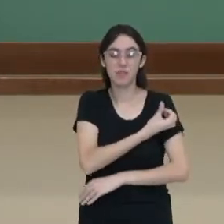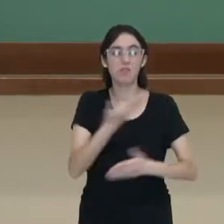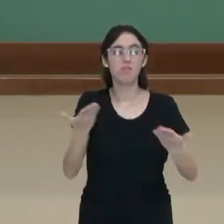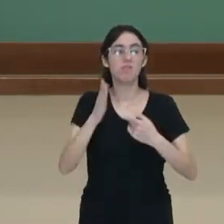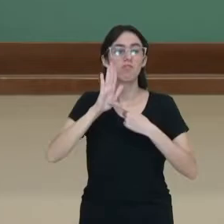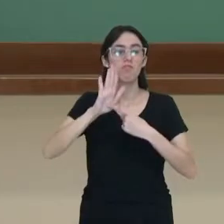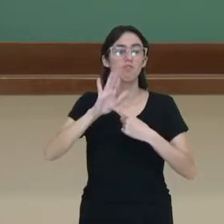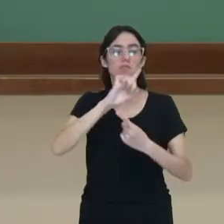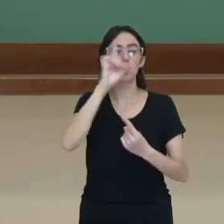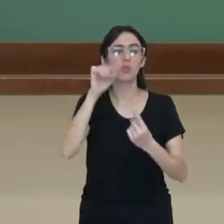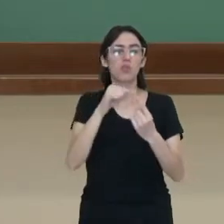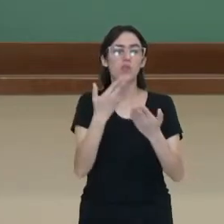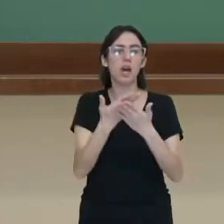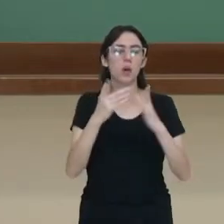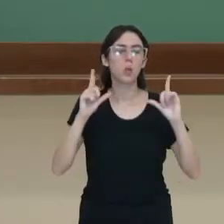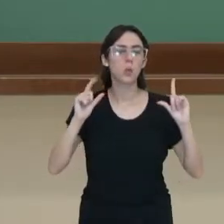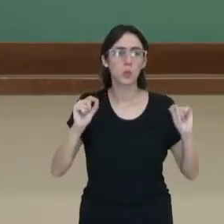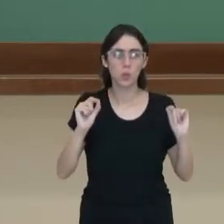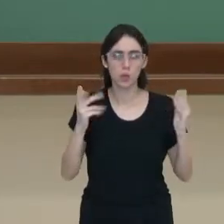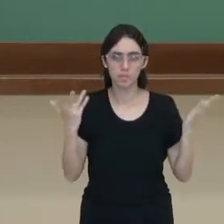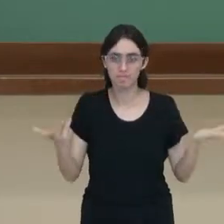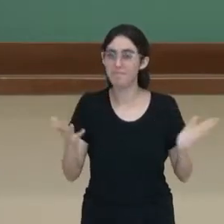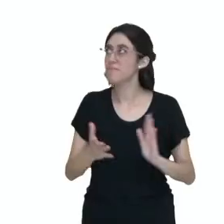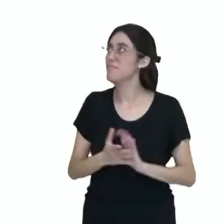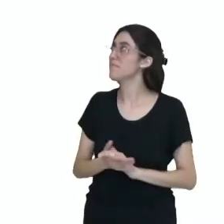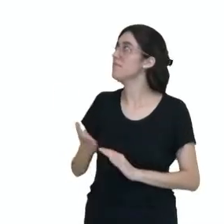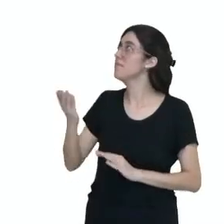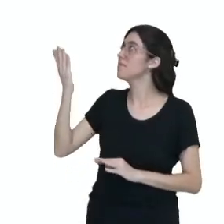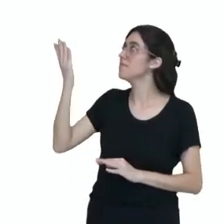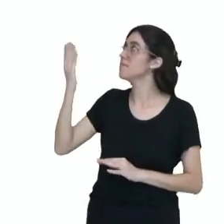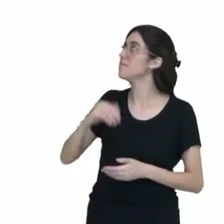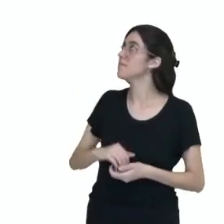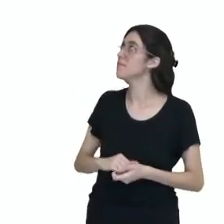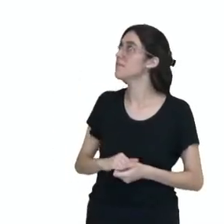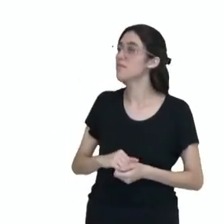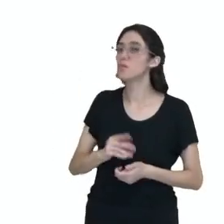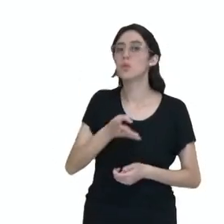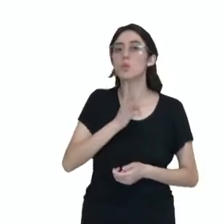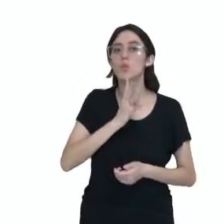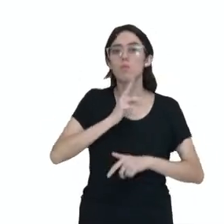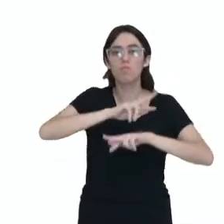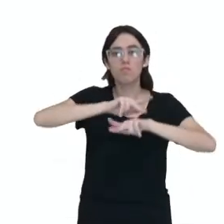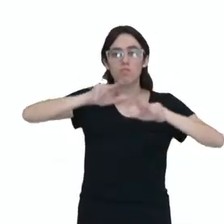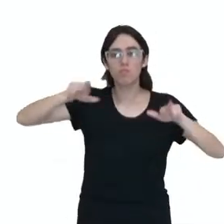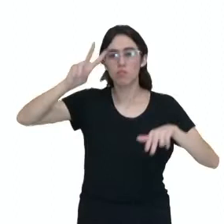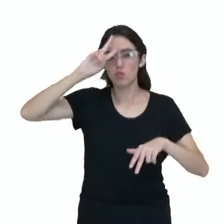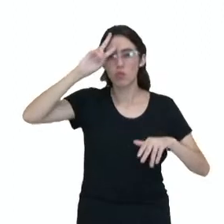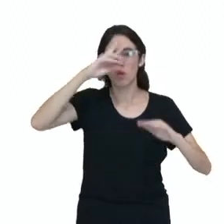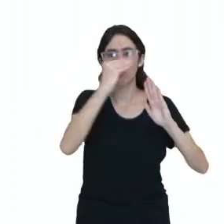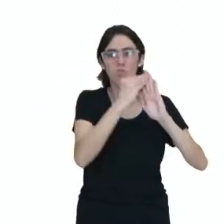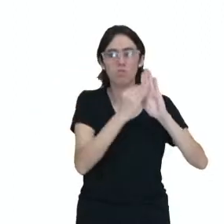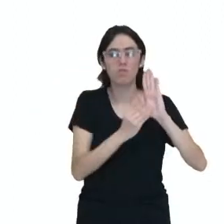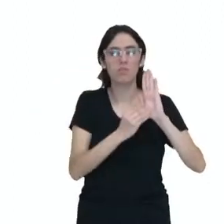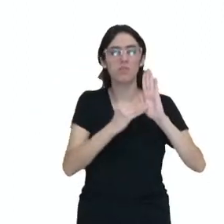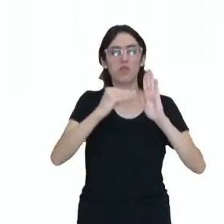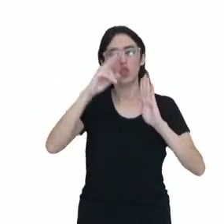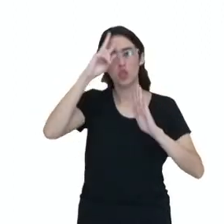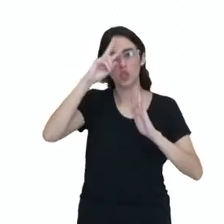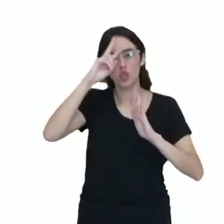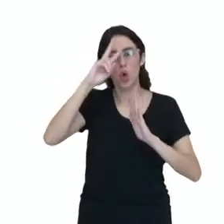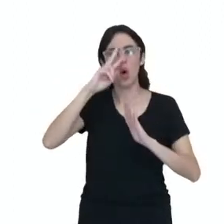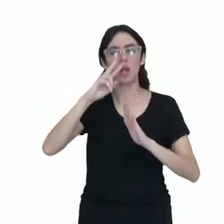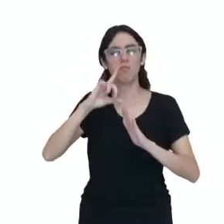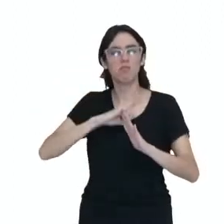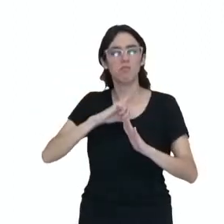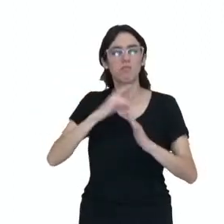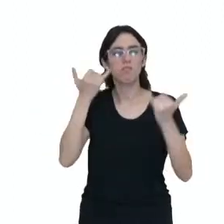vocês o objetivo desta aula. Identificar diferentes fontes históricas, materiais e imateriais, que